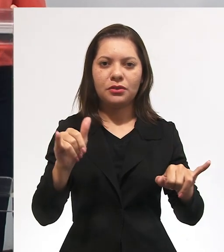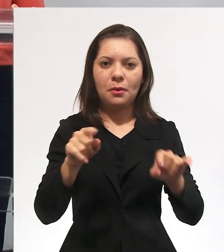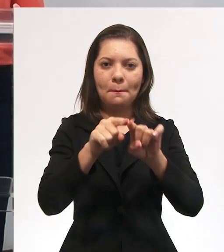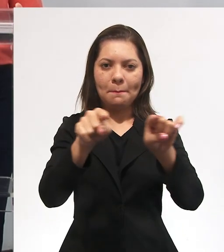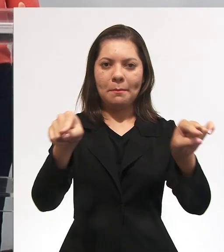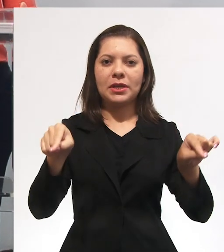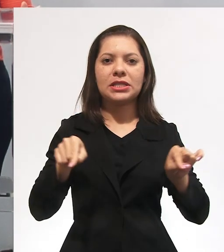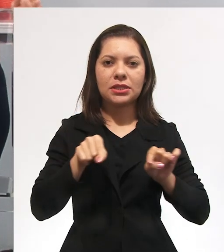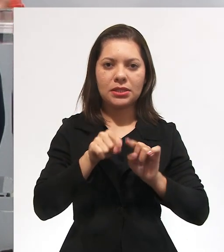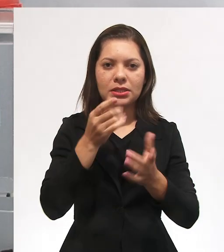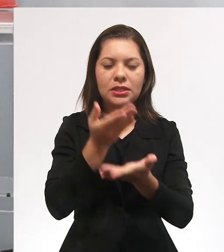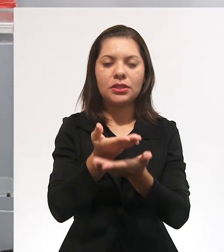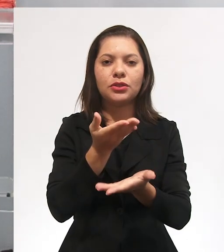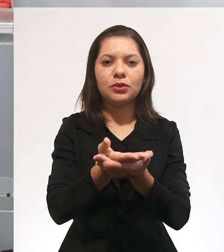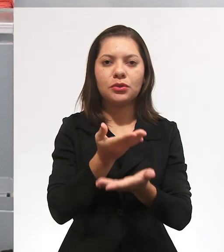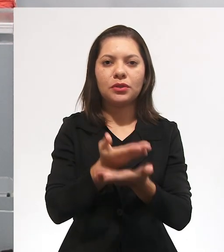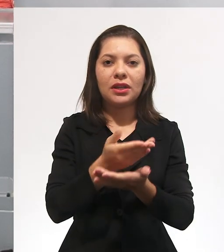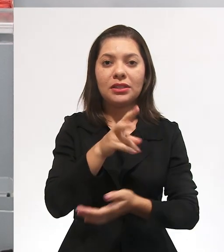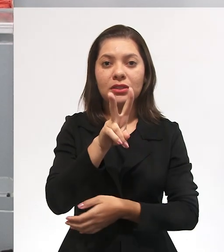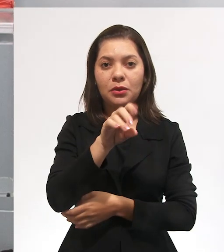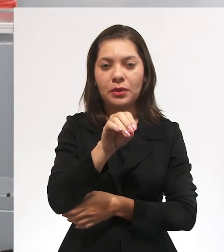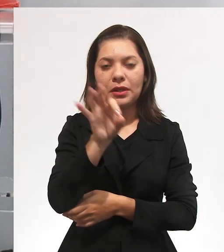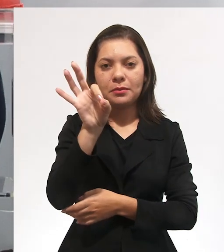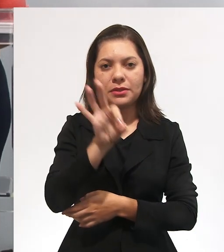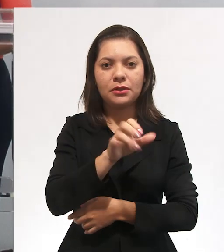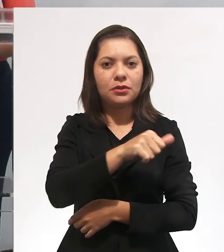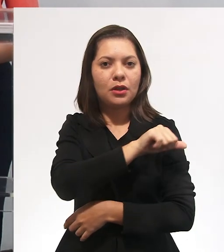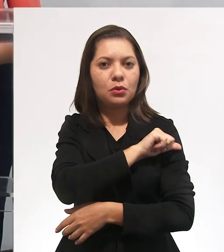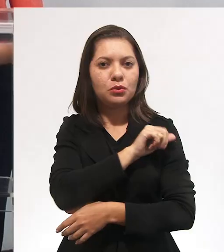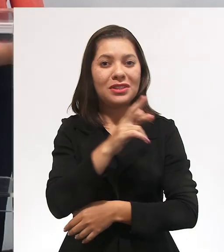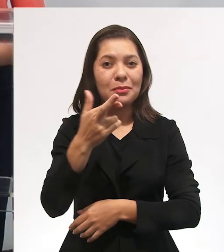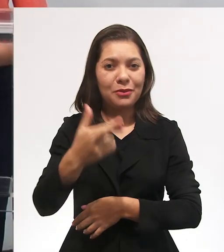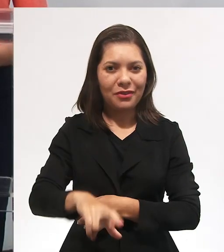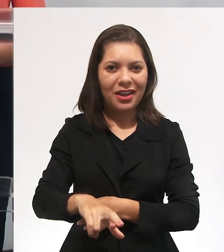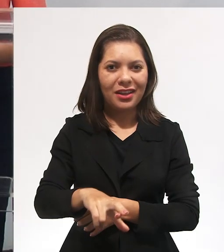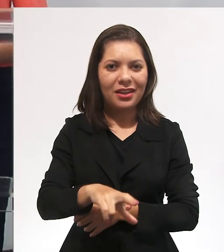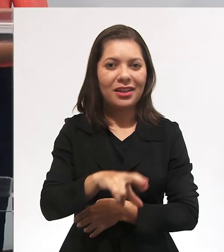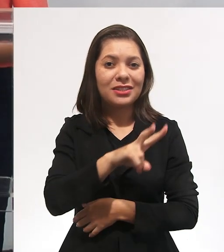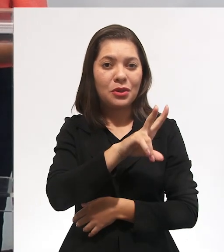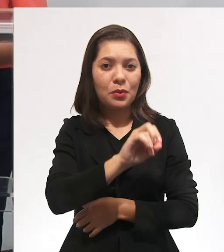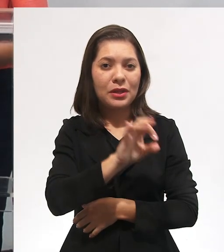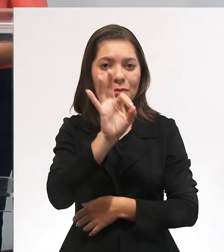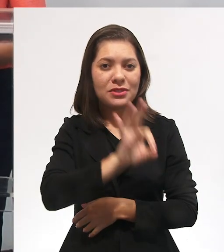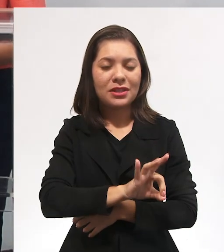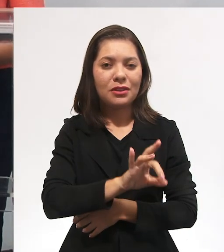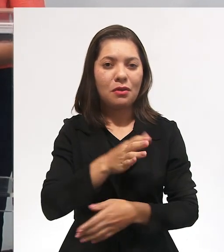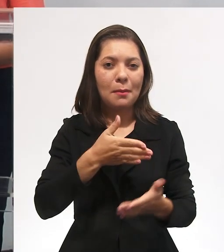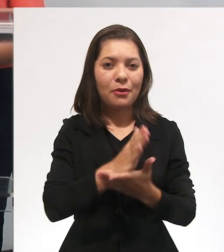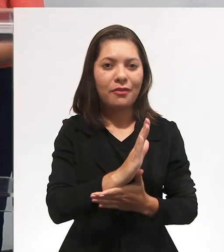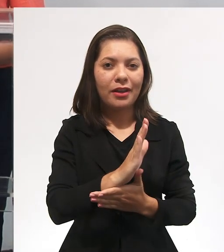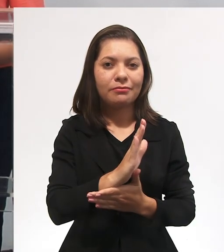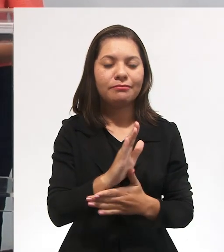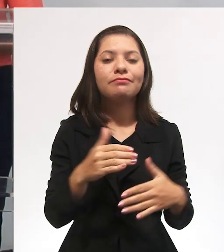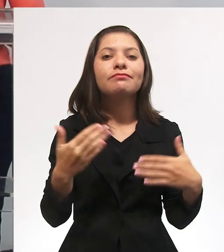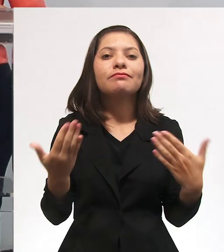de aula 50% dos alunos foram reprovados e 50% dos alunos foram